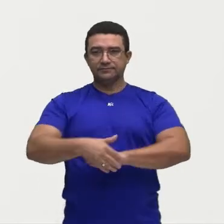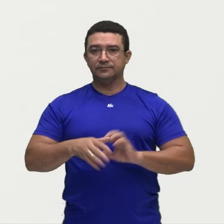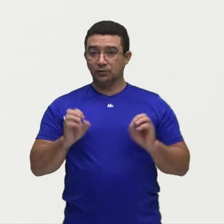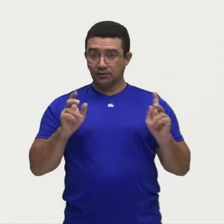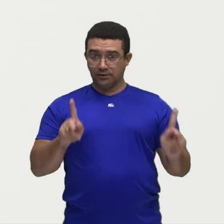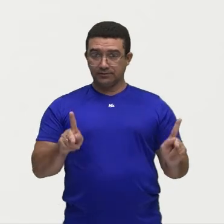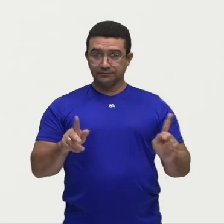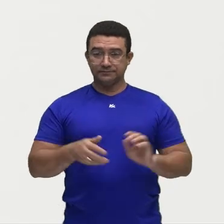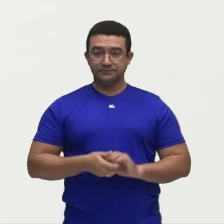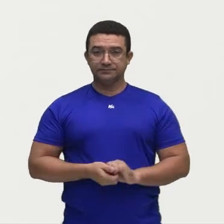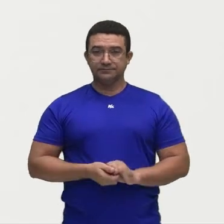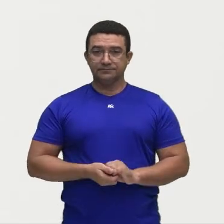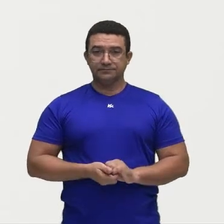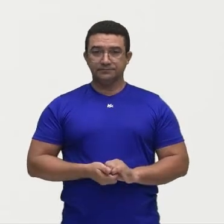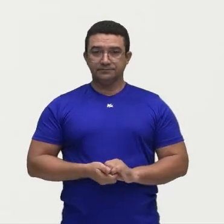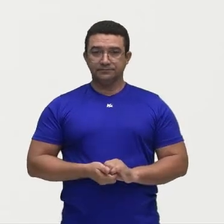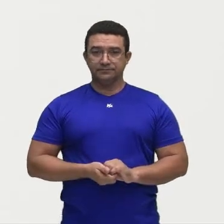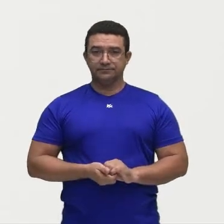Vamos continuando.